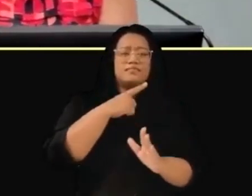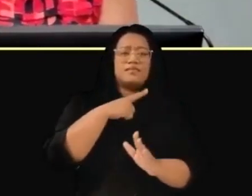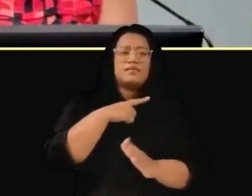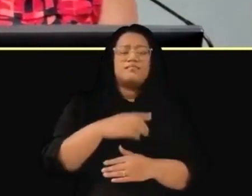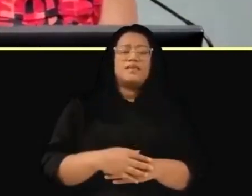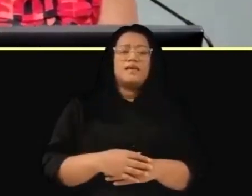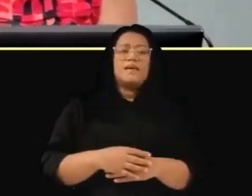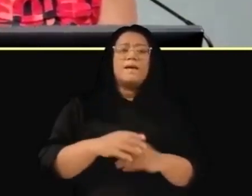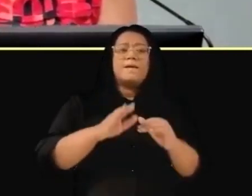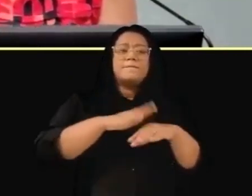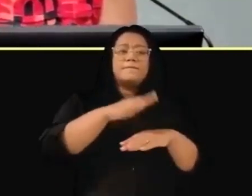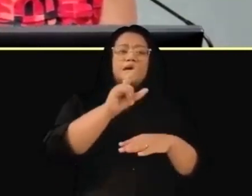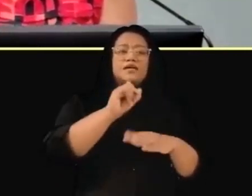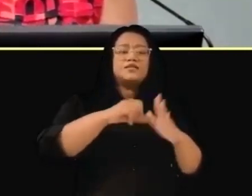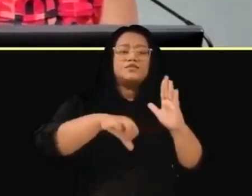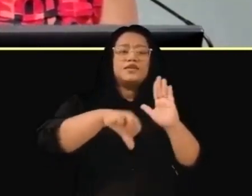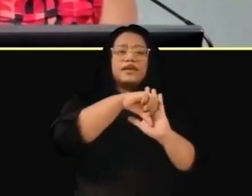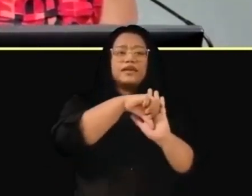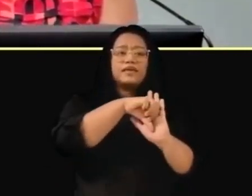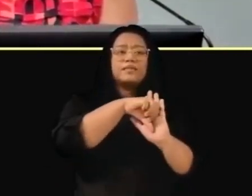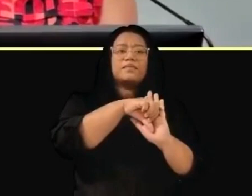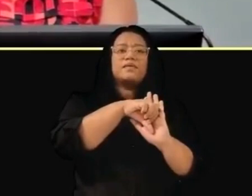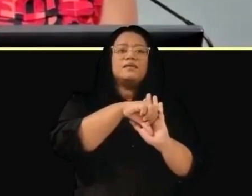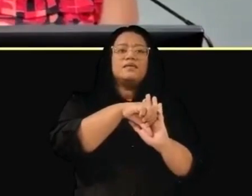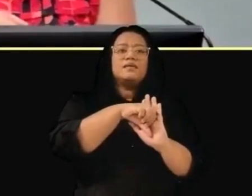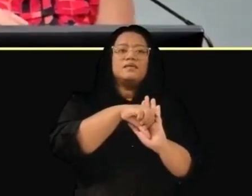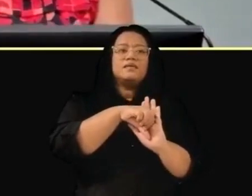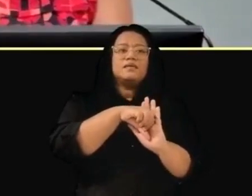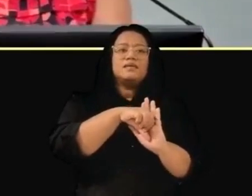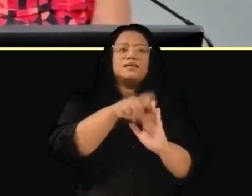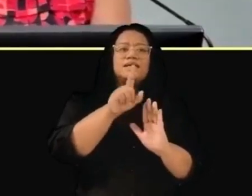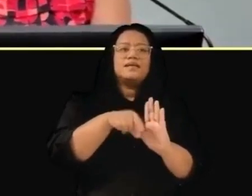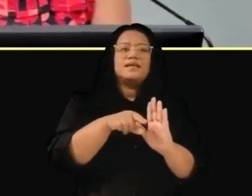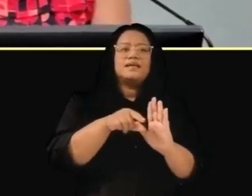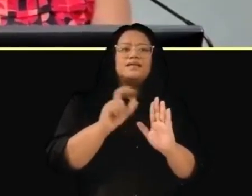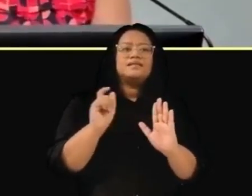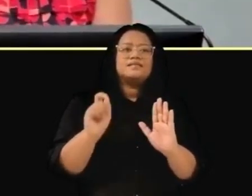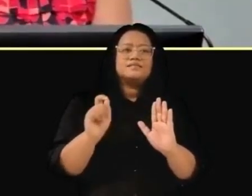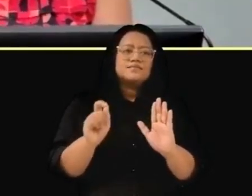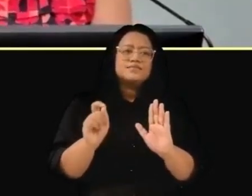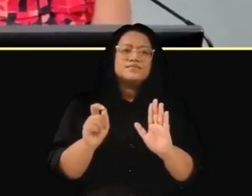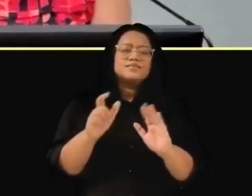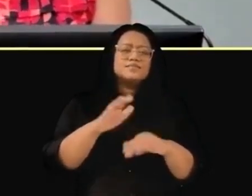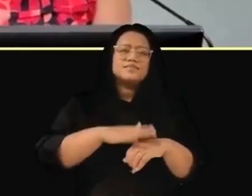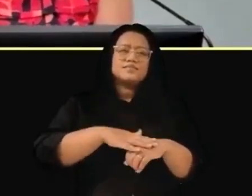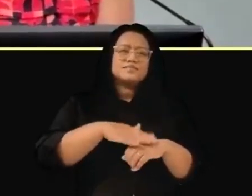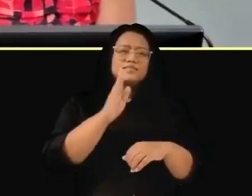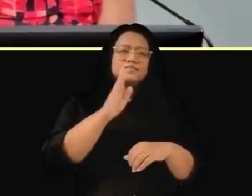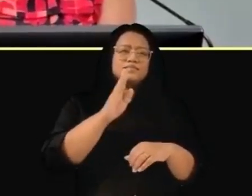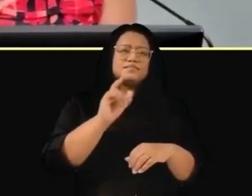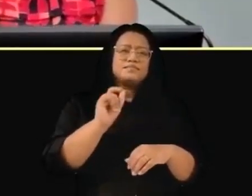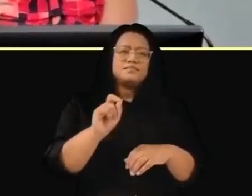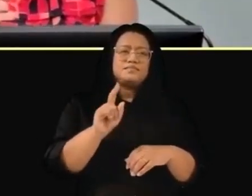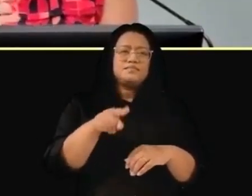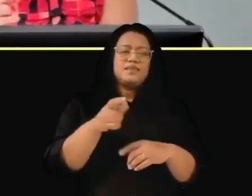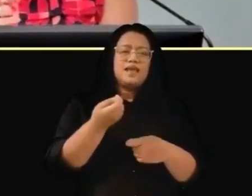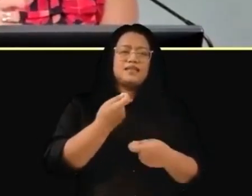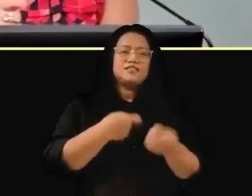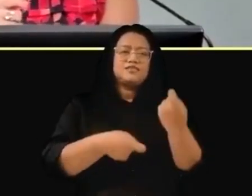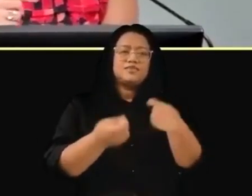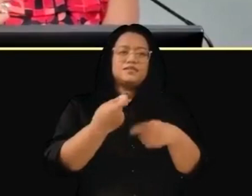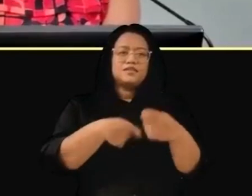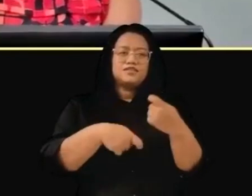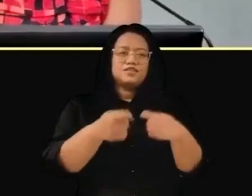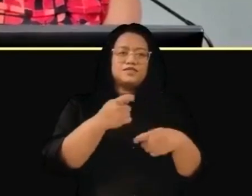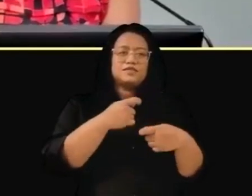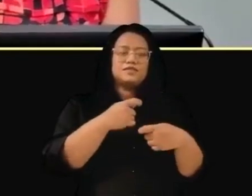crime, o que eu acho que muito mais do que crime é a questão administrativa,